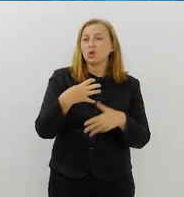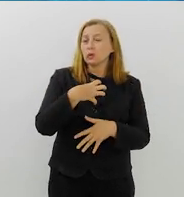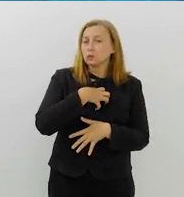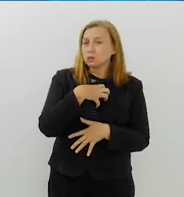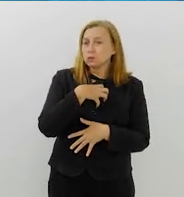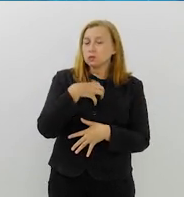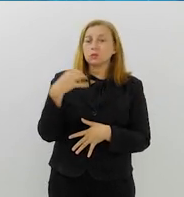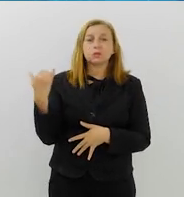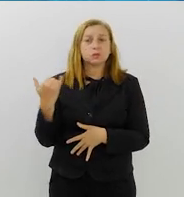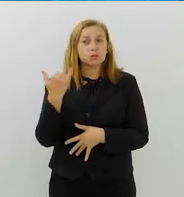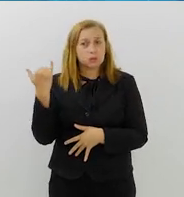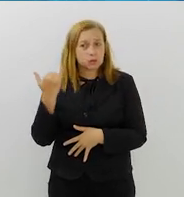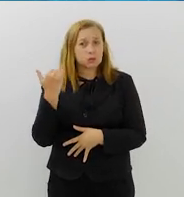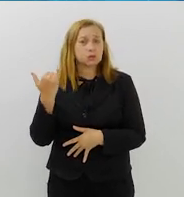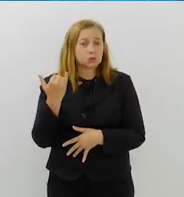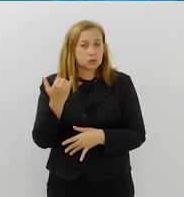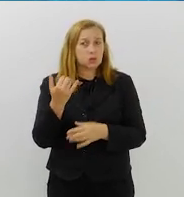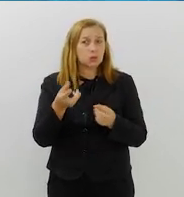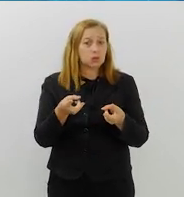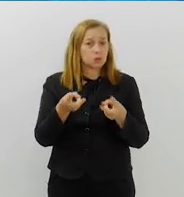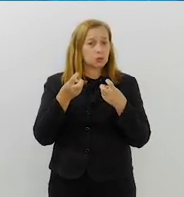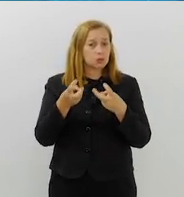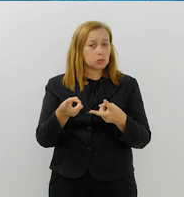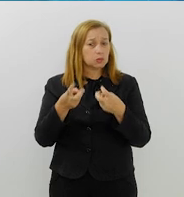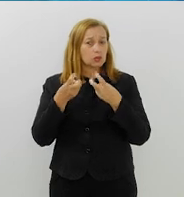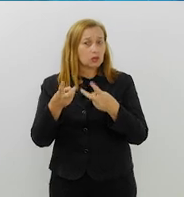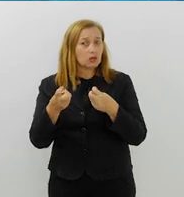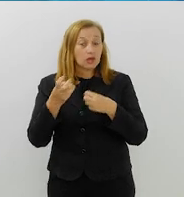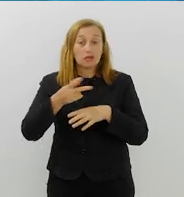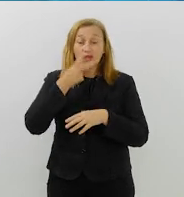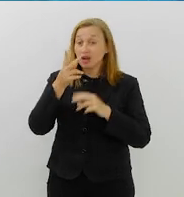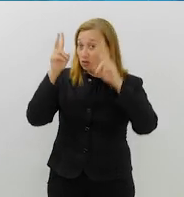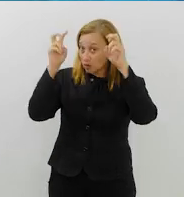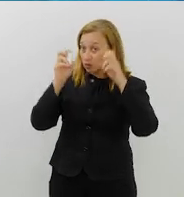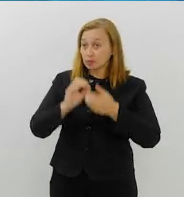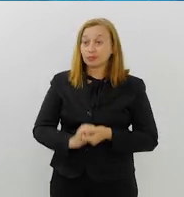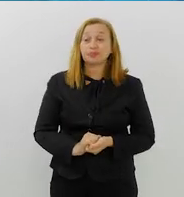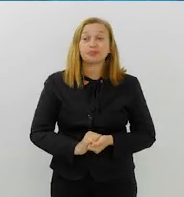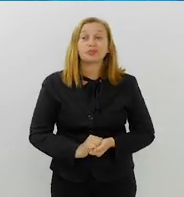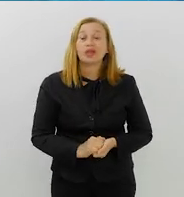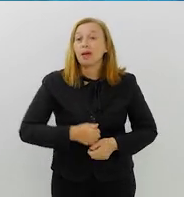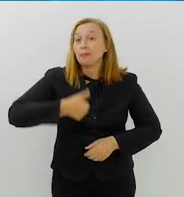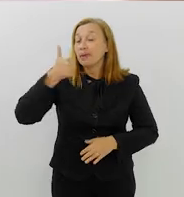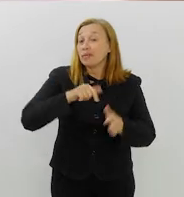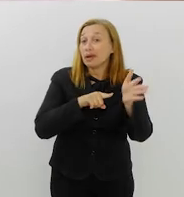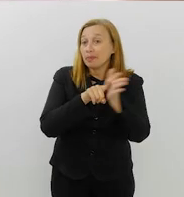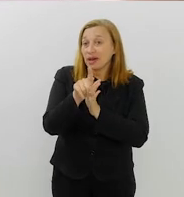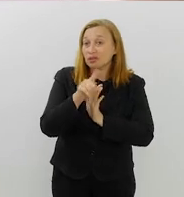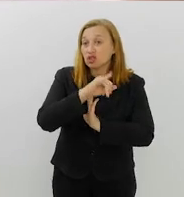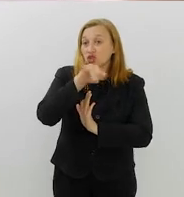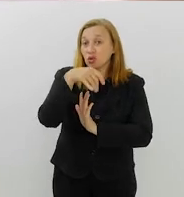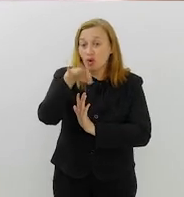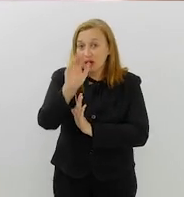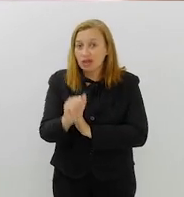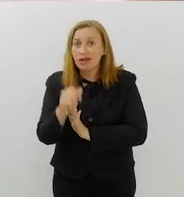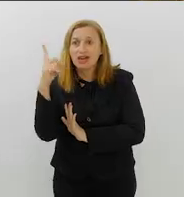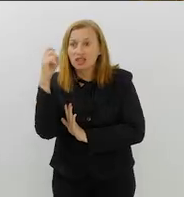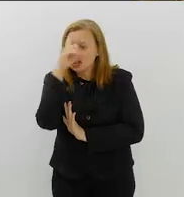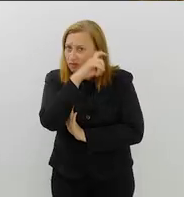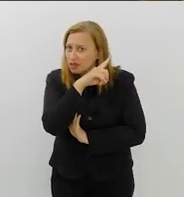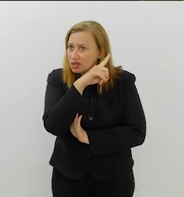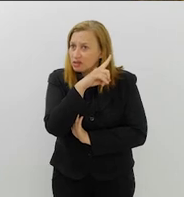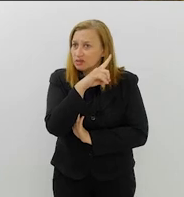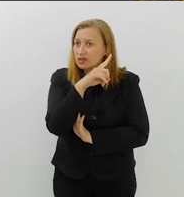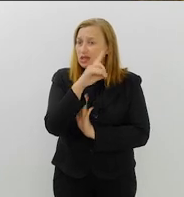sinais e sintomas importantes e uma forma de começarmos a desmistificar é falar sobre o assunto. A primeira pergunta que eu faço, Joana, é